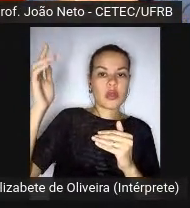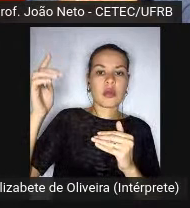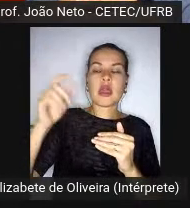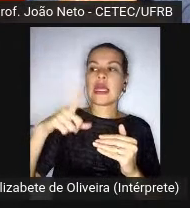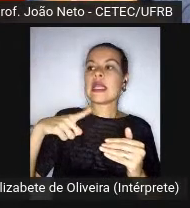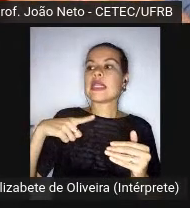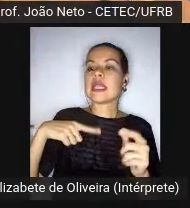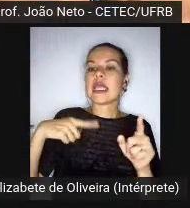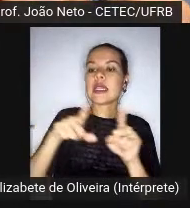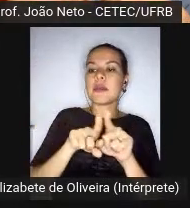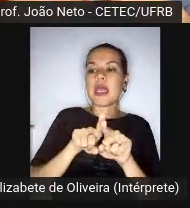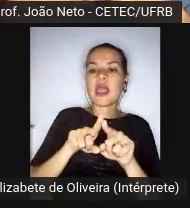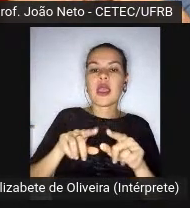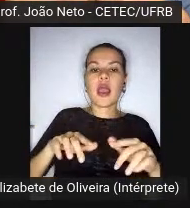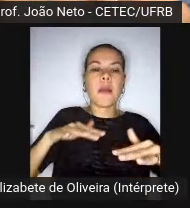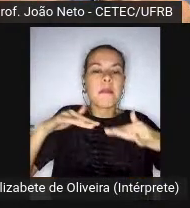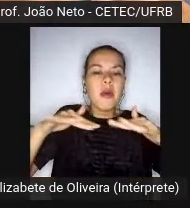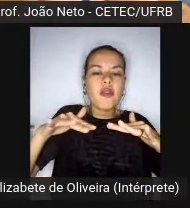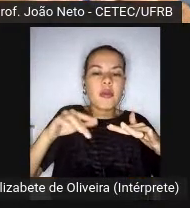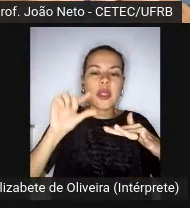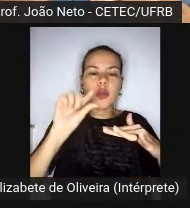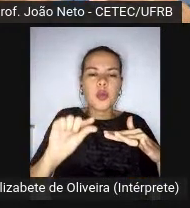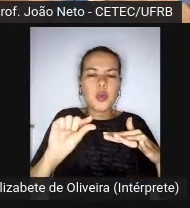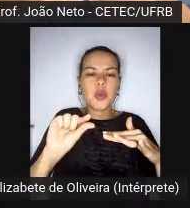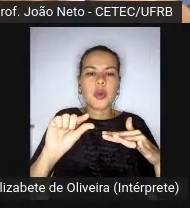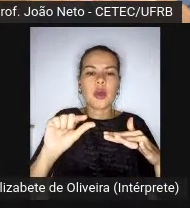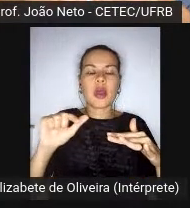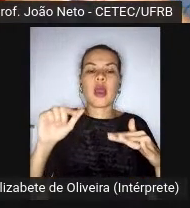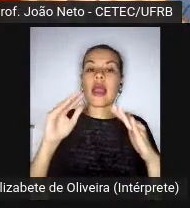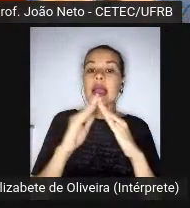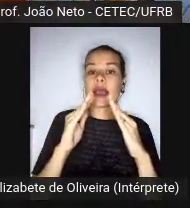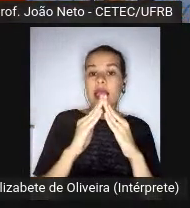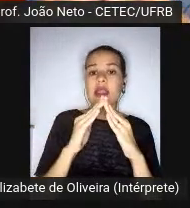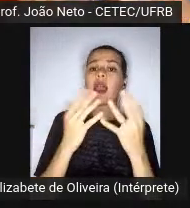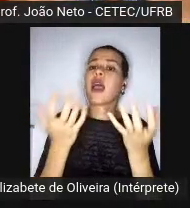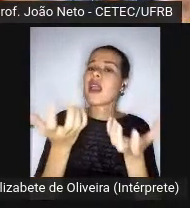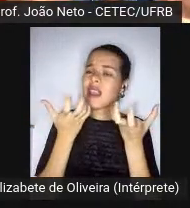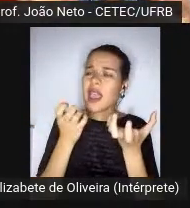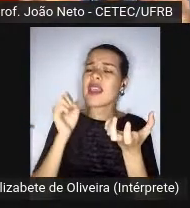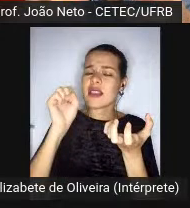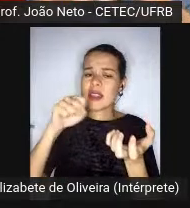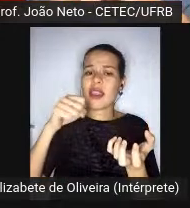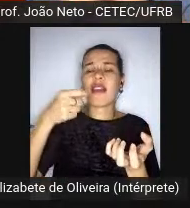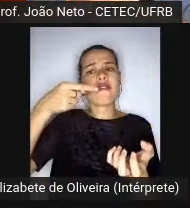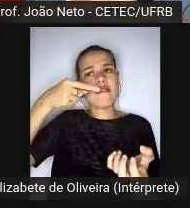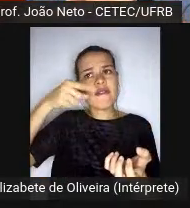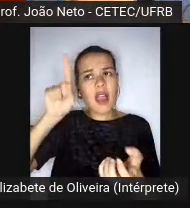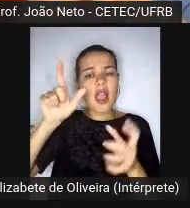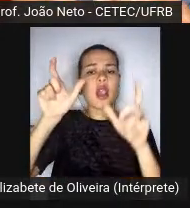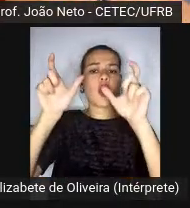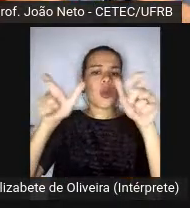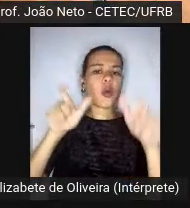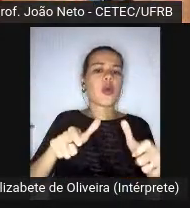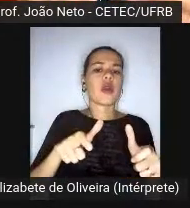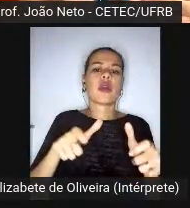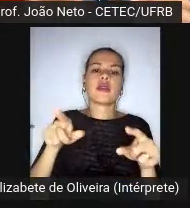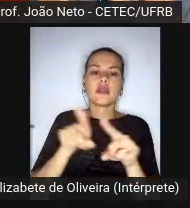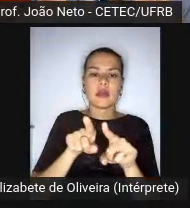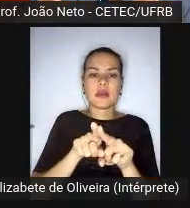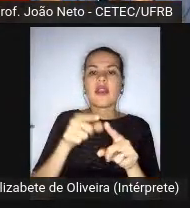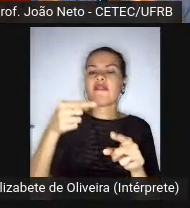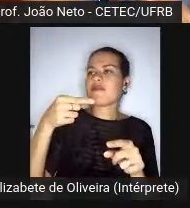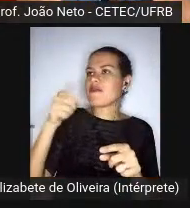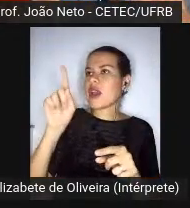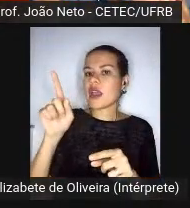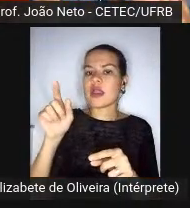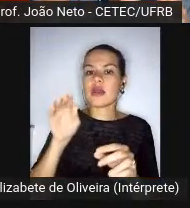com movimento reduzida que tá na sua casa mas que quer sim está presente nos no local de trabalho do que ia ter